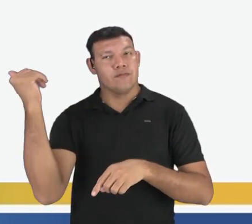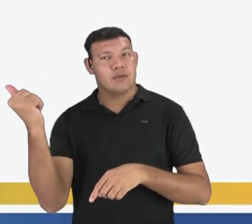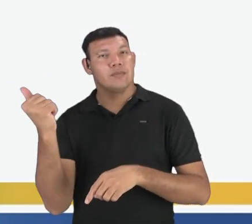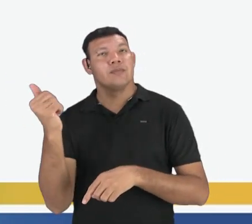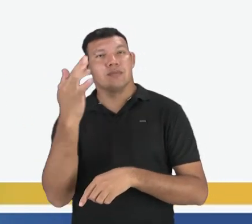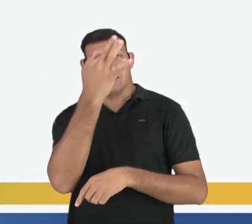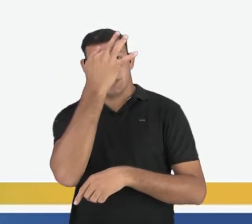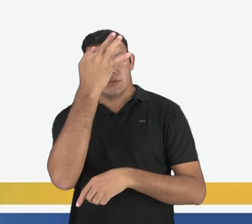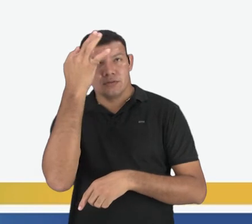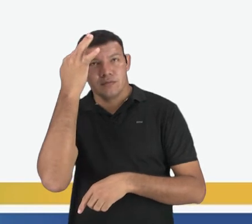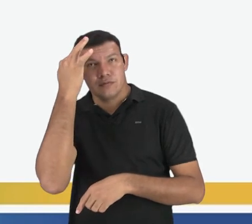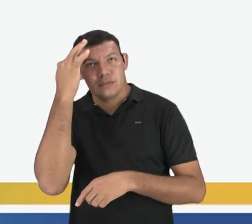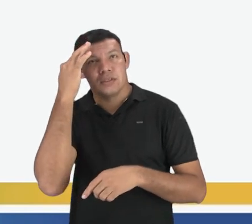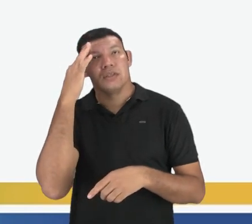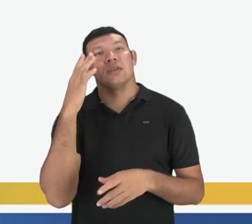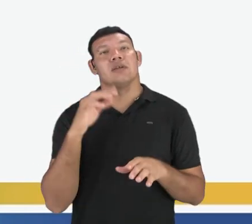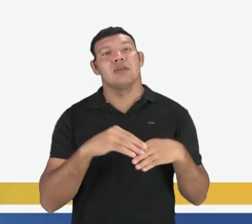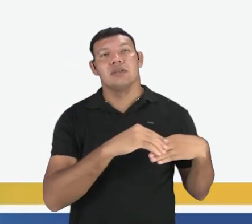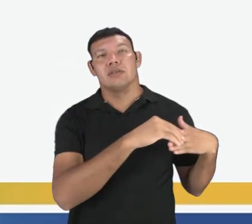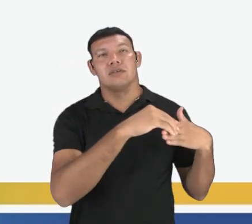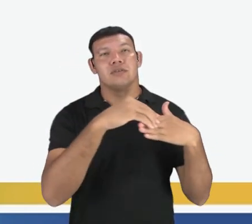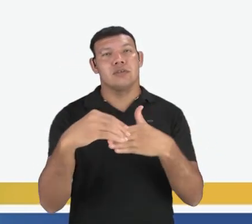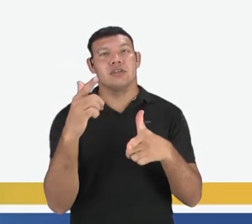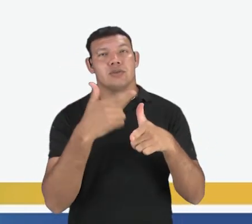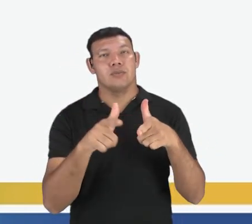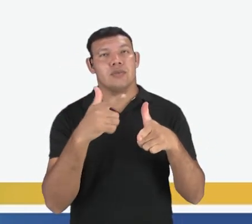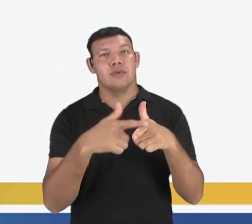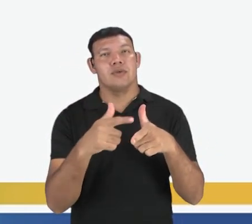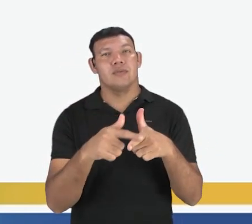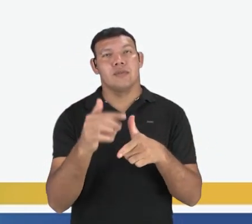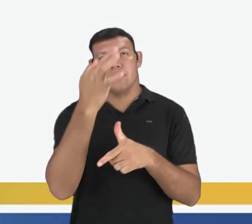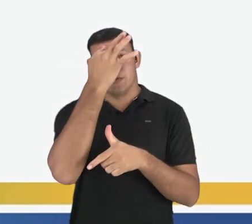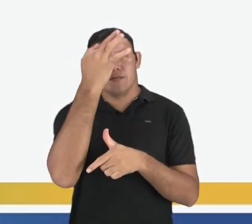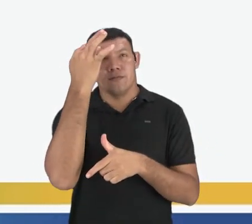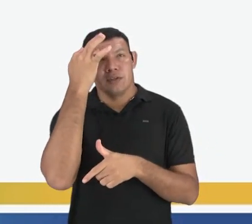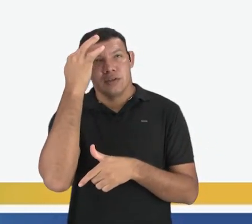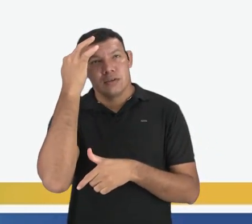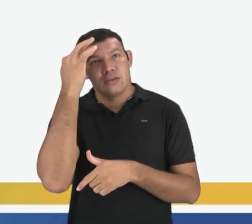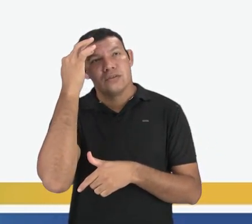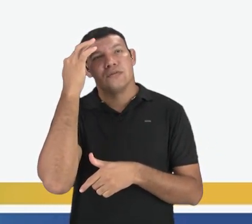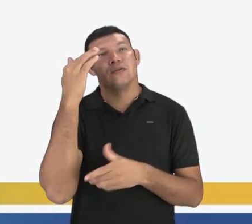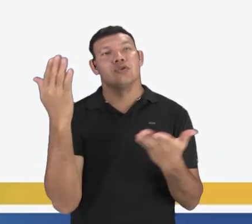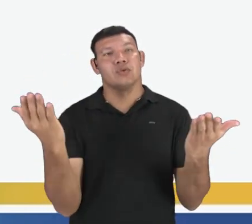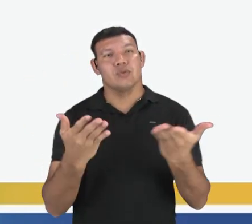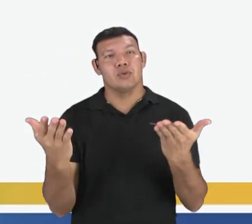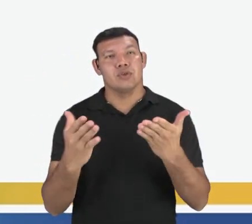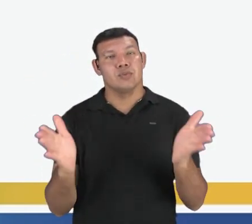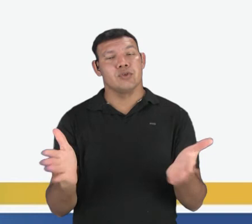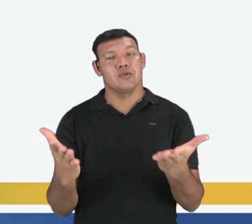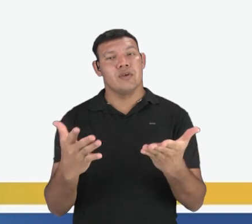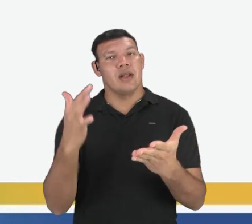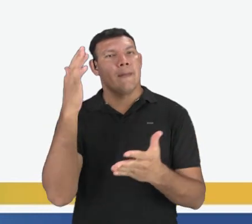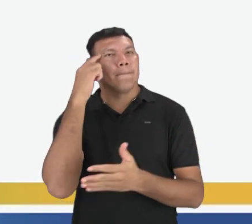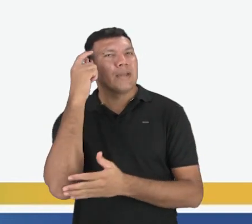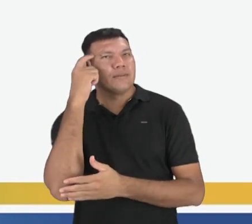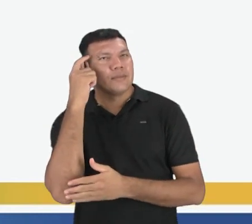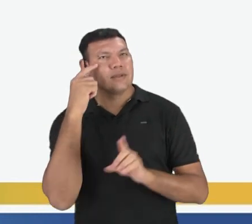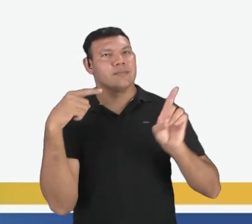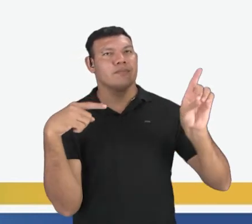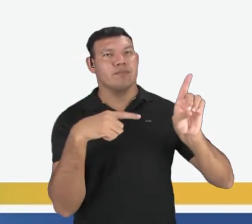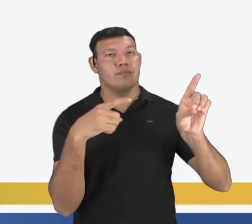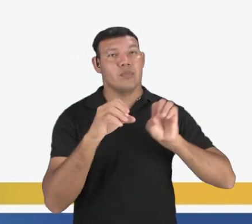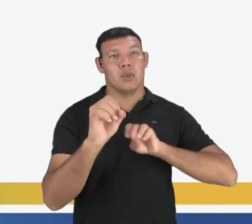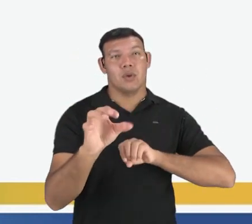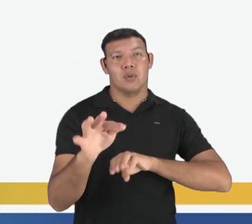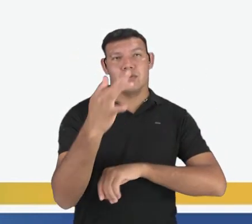problemas filosóficos que até hoje nos motivam a pensar. D. O ensino de filosofia